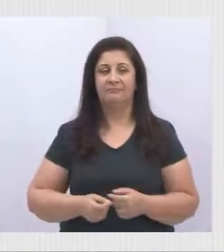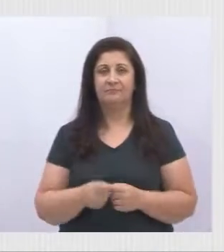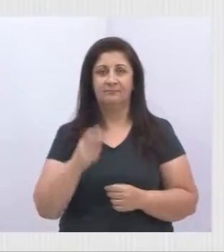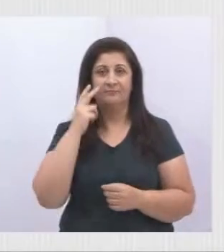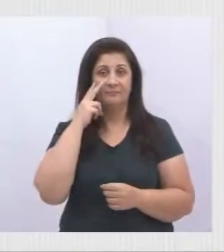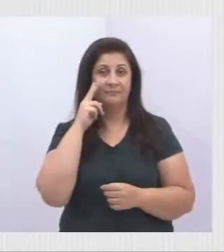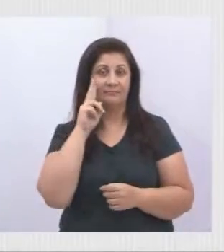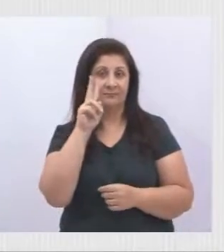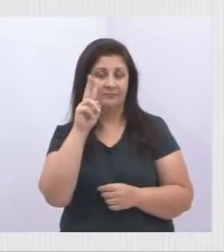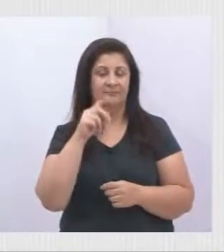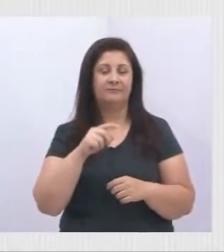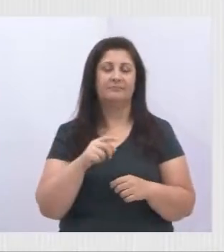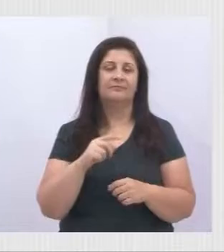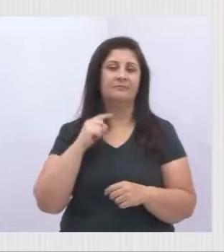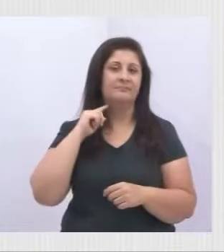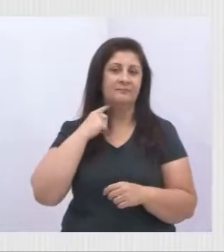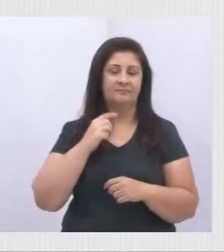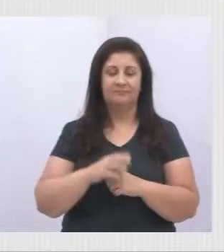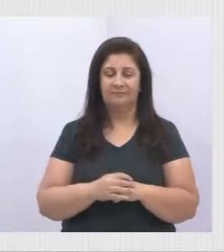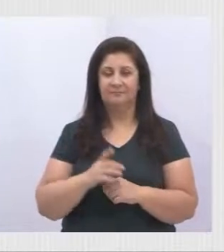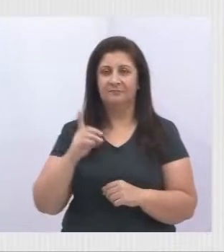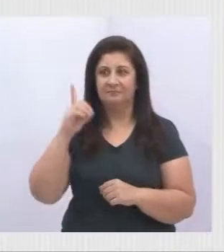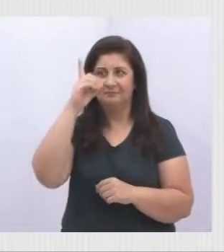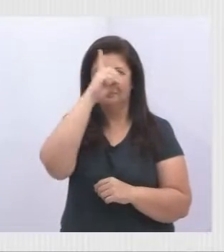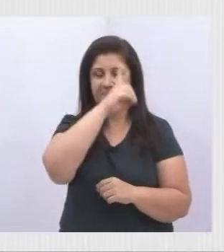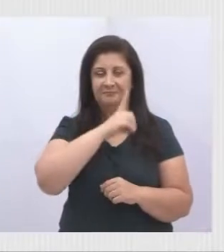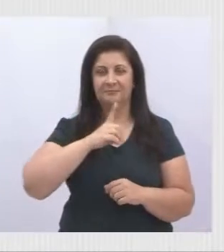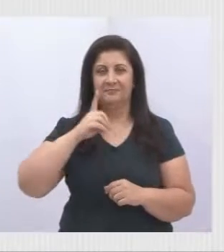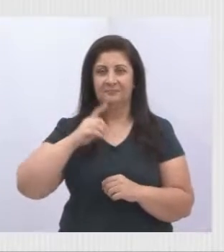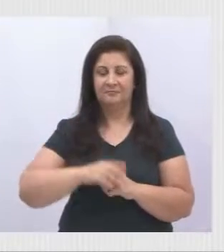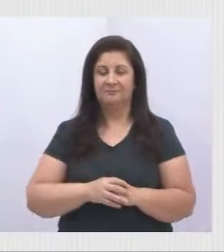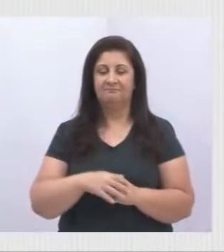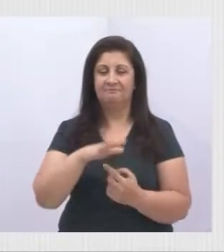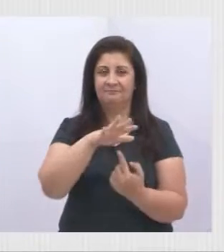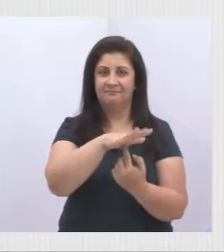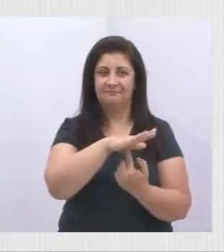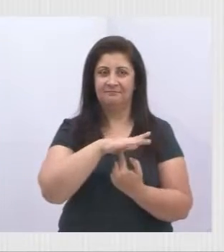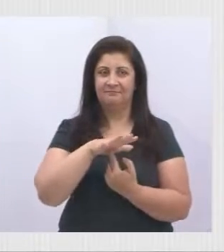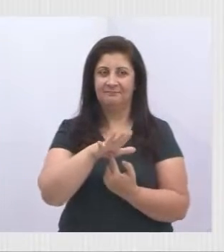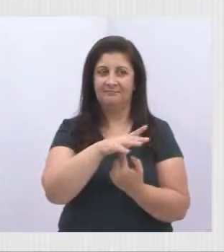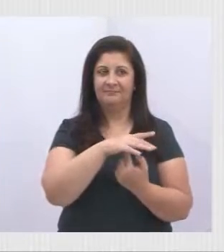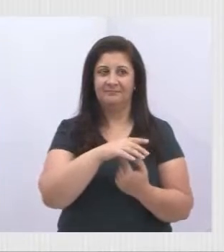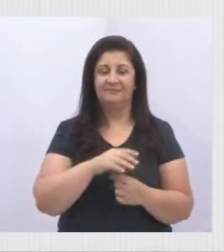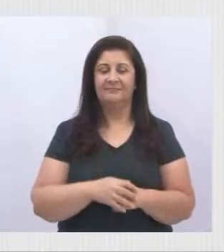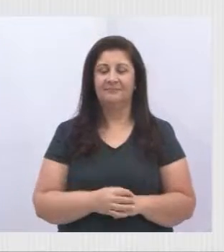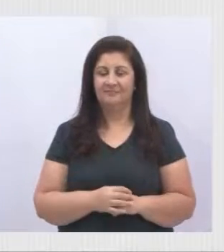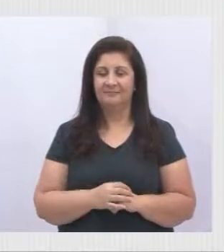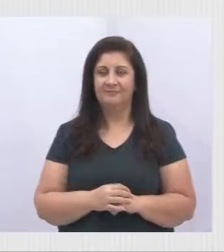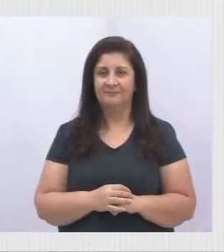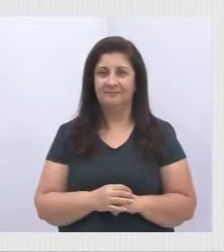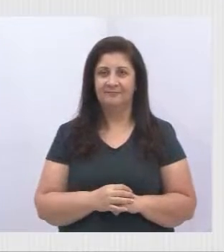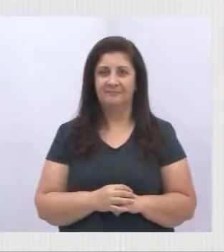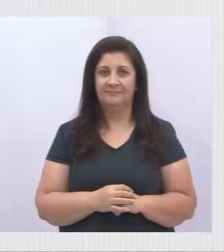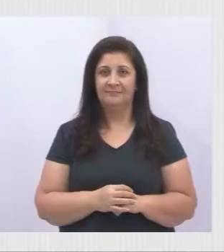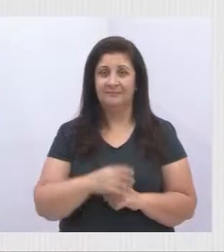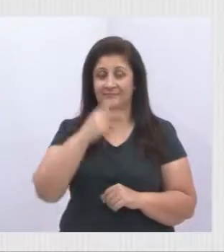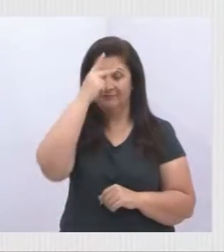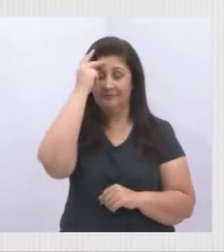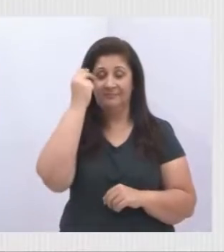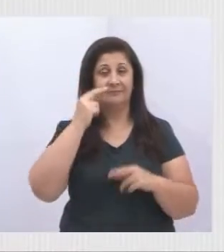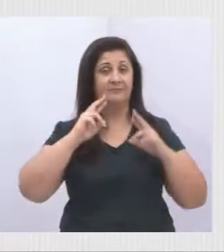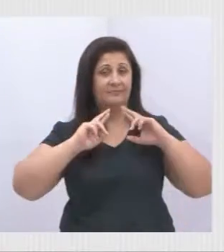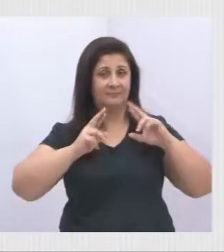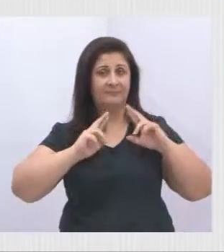lá. No domingo, na feira do Parque Minha Lua, o cara me cobrou, fui lá, olha a situação.